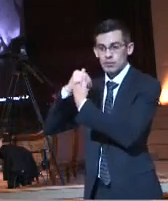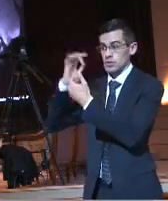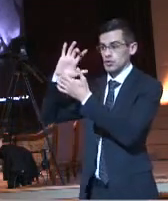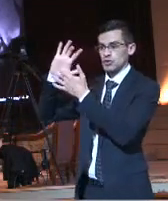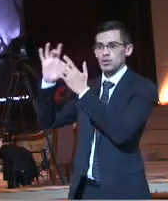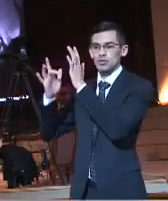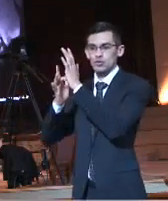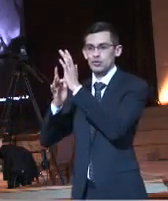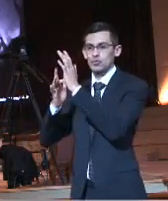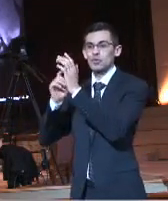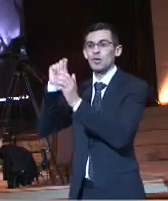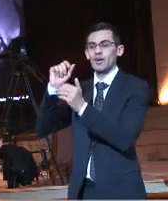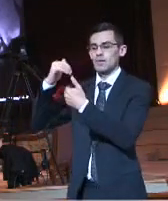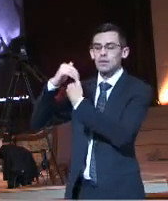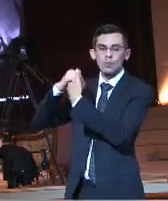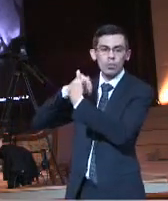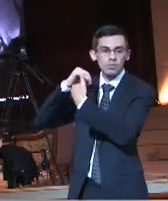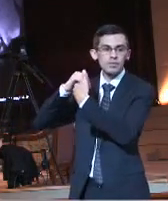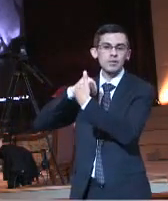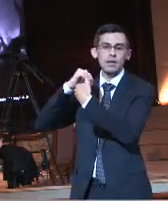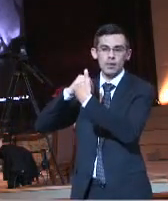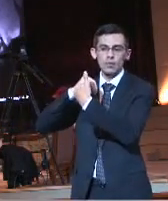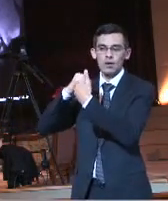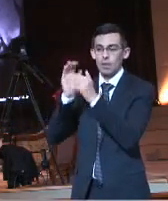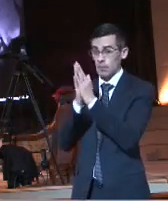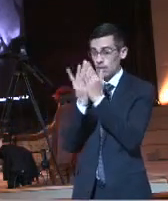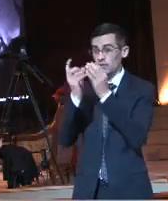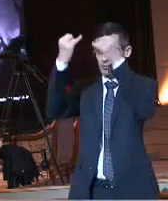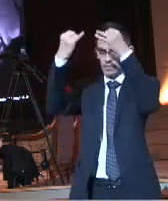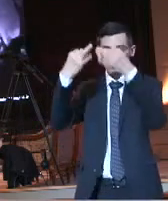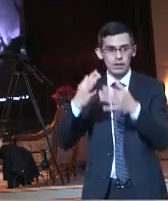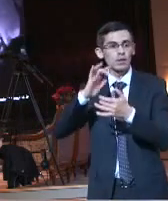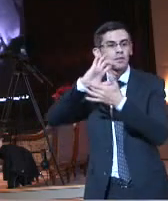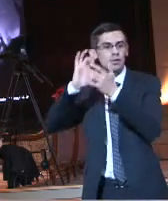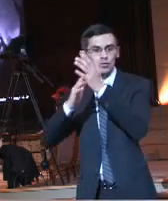um maravilhoso conselheiro, diz a Bíblia.